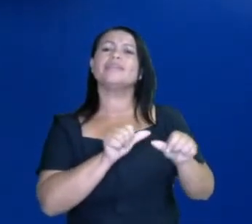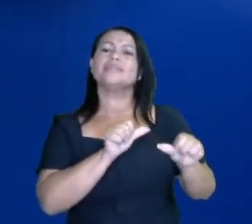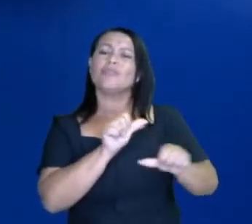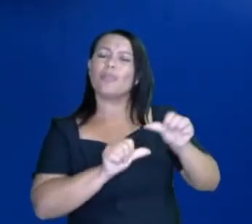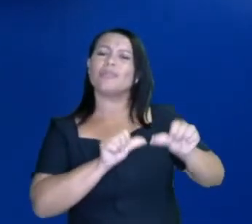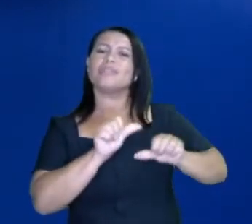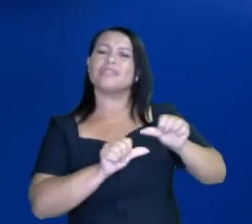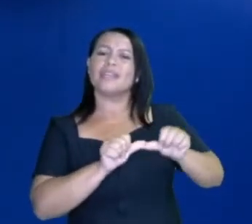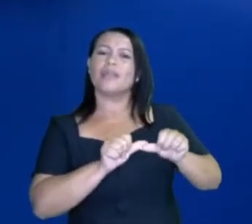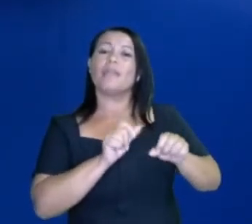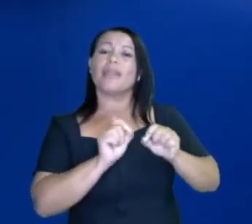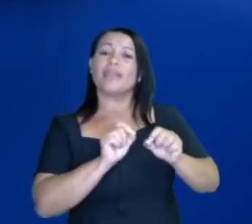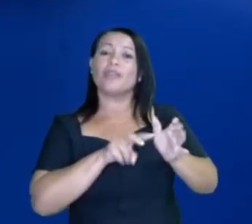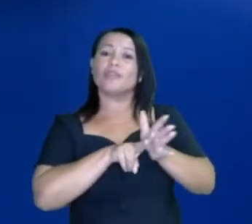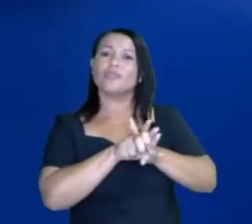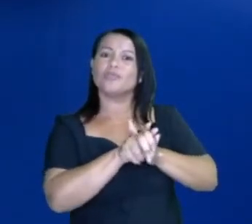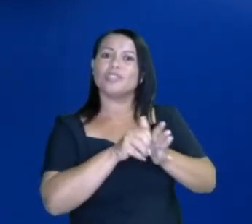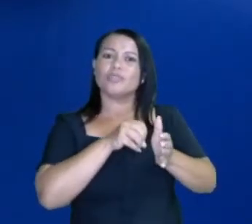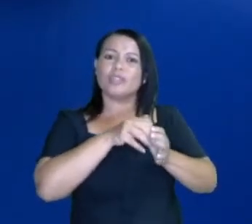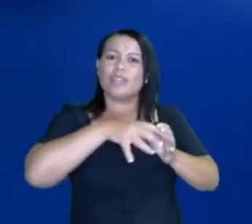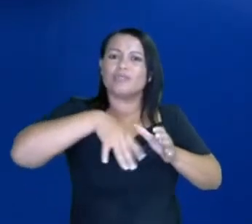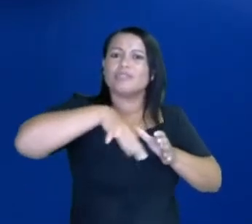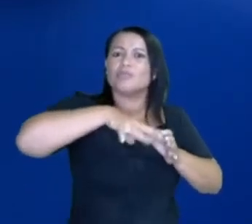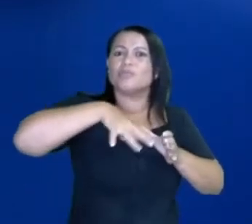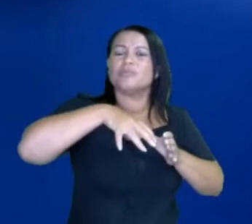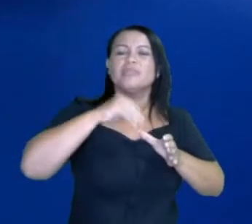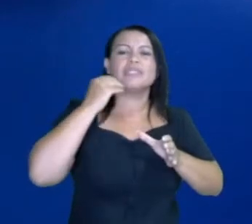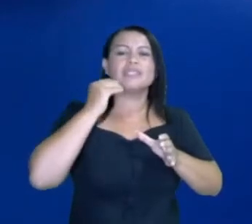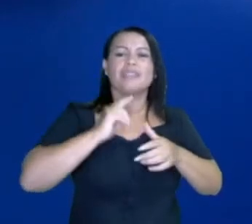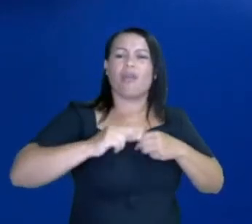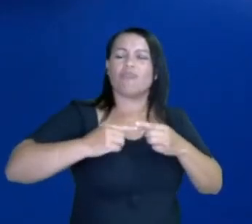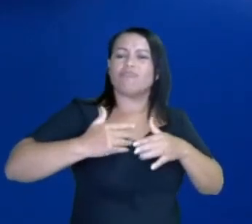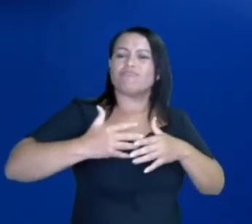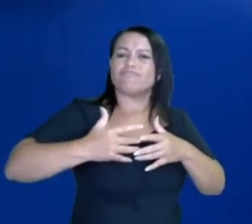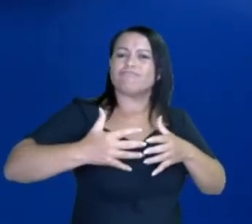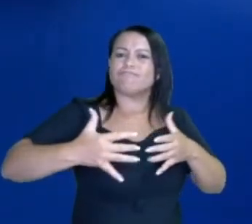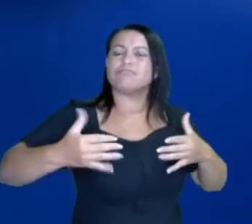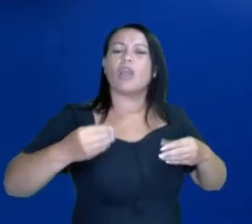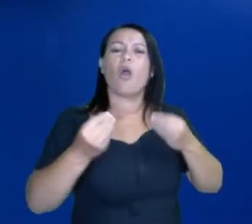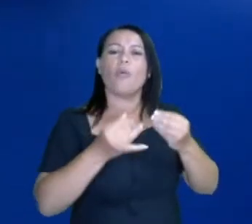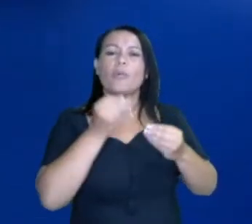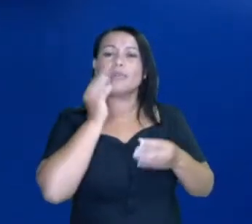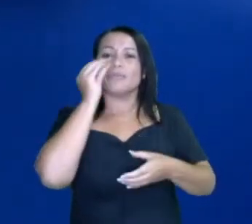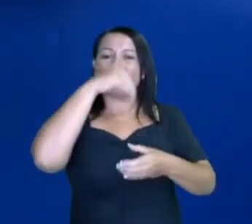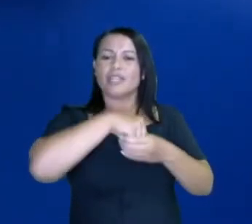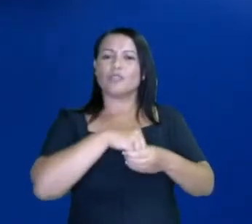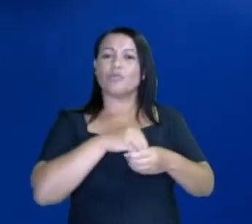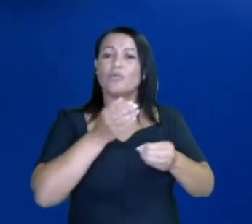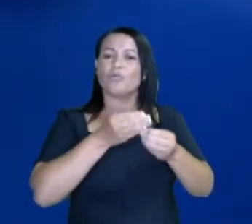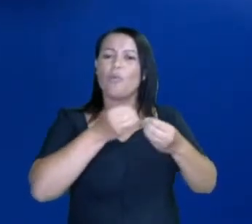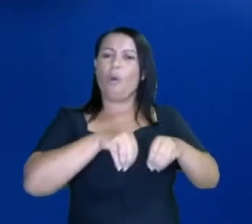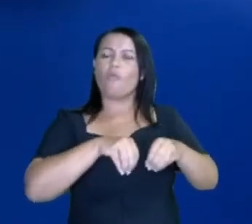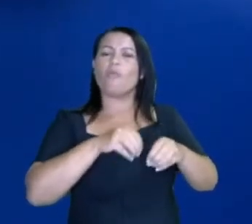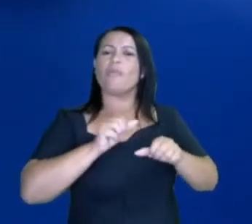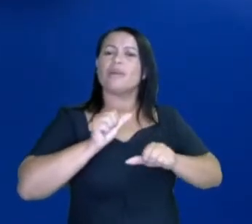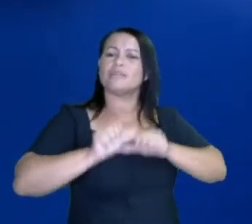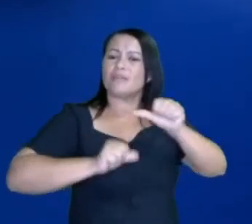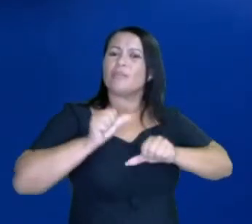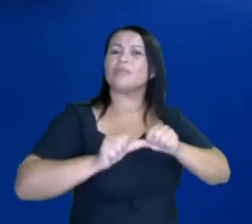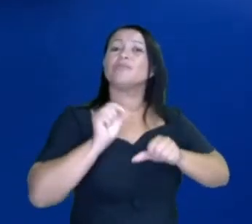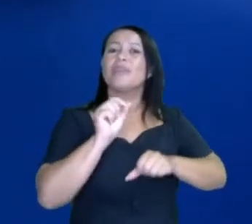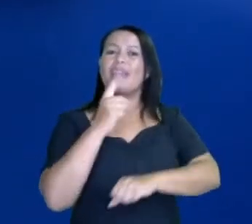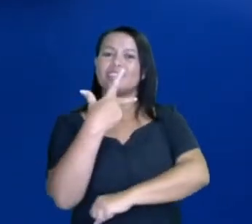se multipliquem dentro desta célula que é o ovo, para serem produzidas as